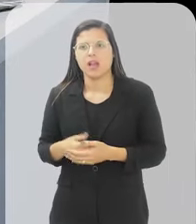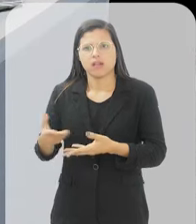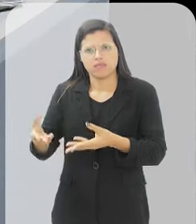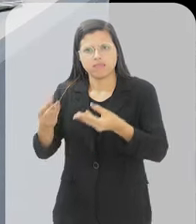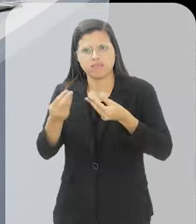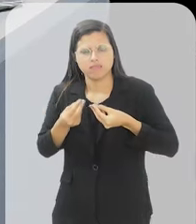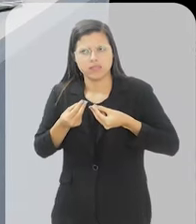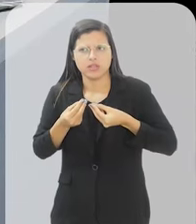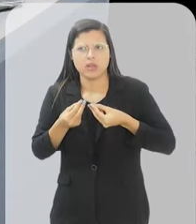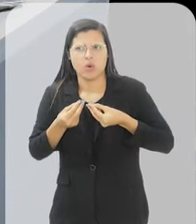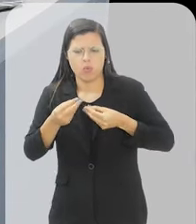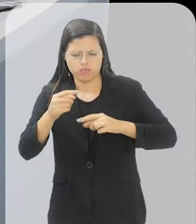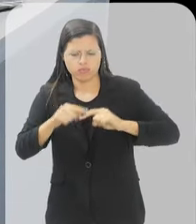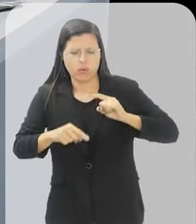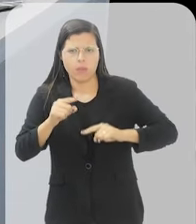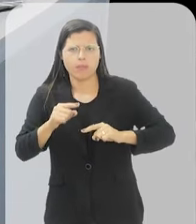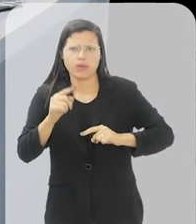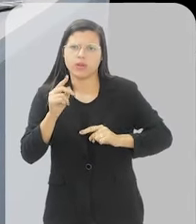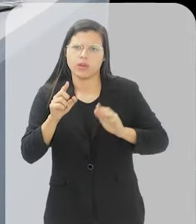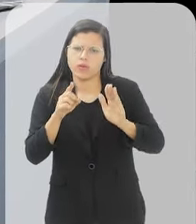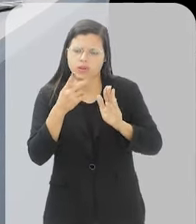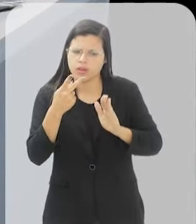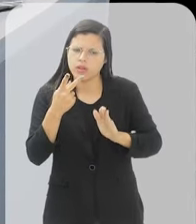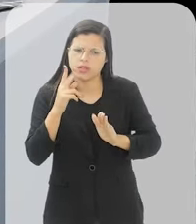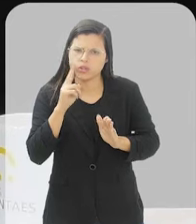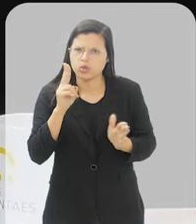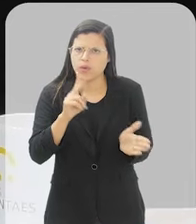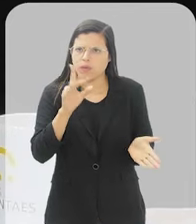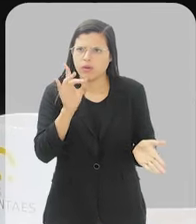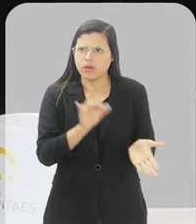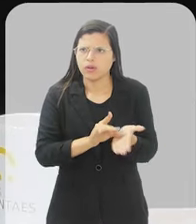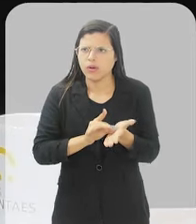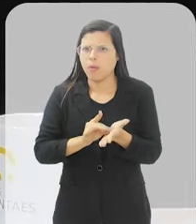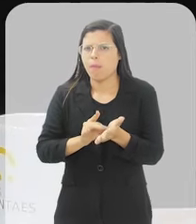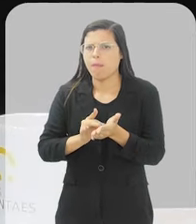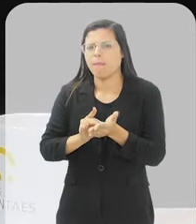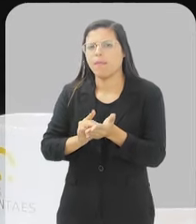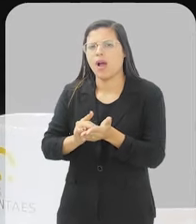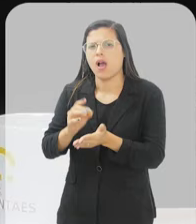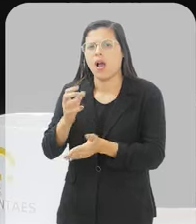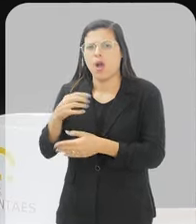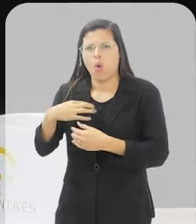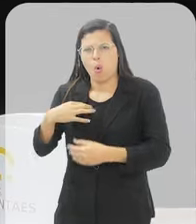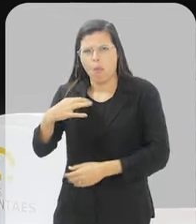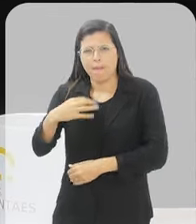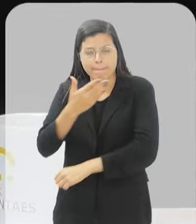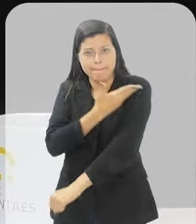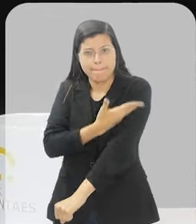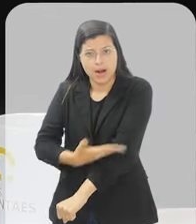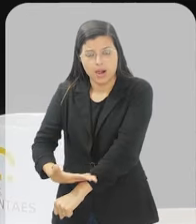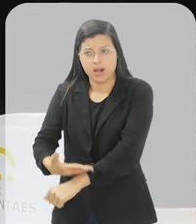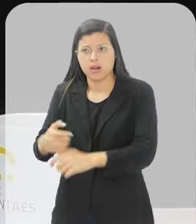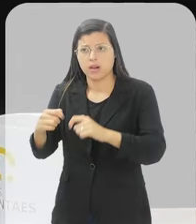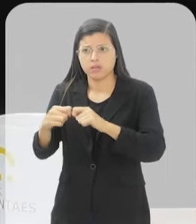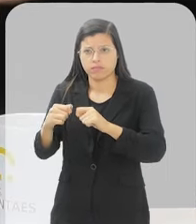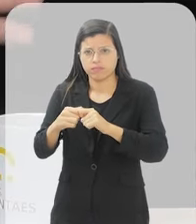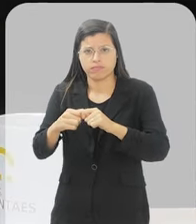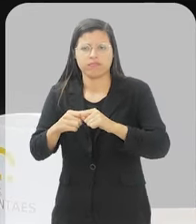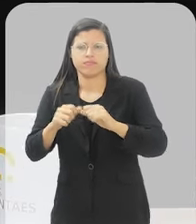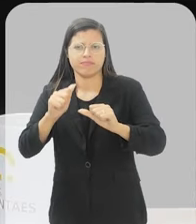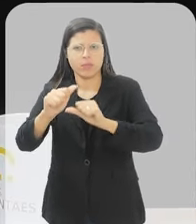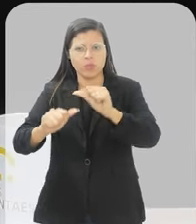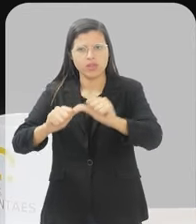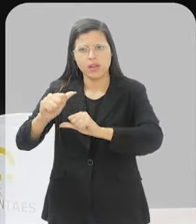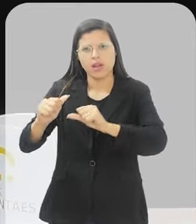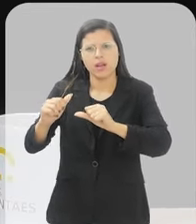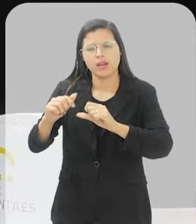fantasia. Eu falei: não, Renato, mas posso ver o original? Eu falei: era um infante Dom Henrique, uma roupa toda branca de época. E ele fez ela estilizada,